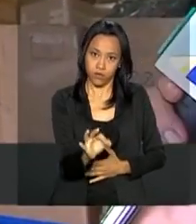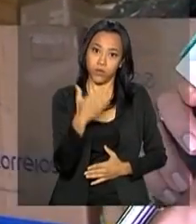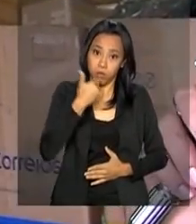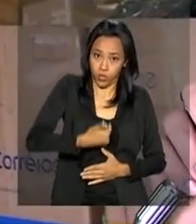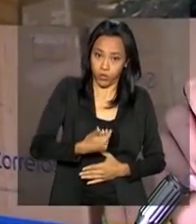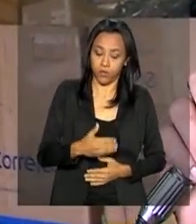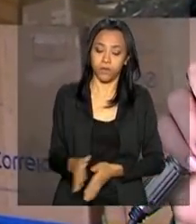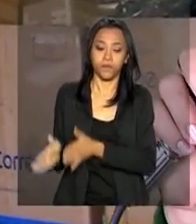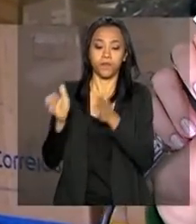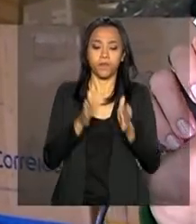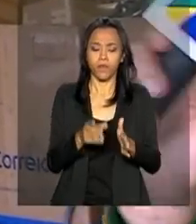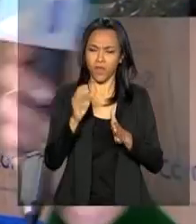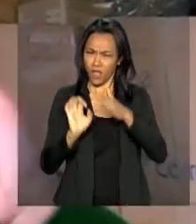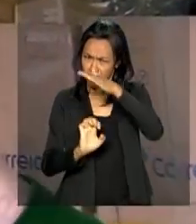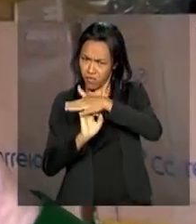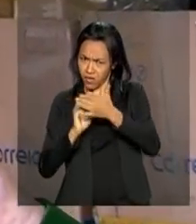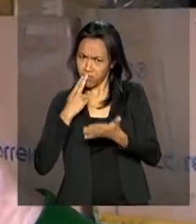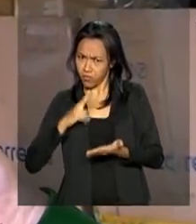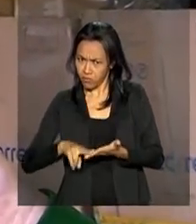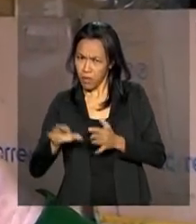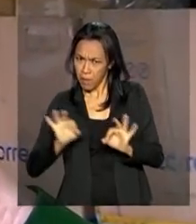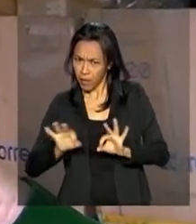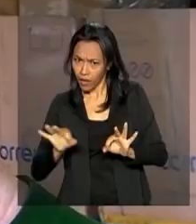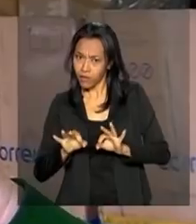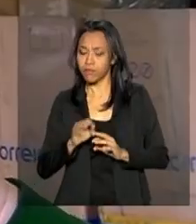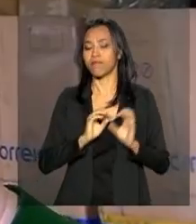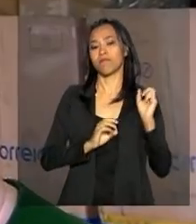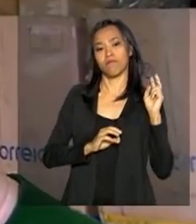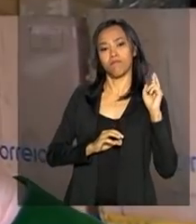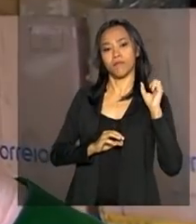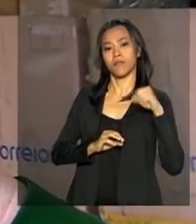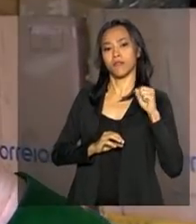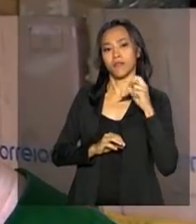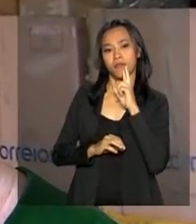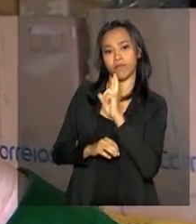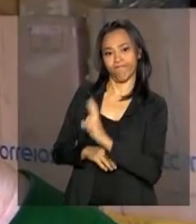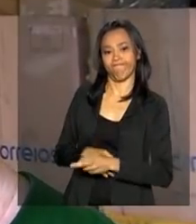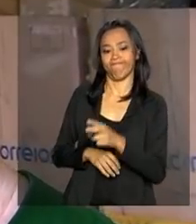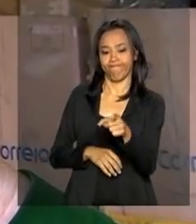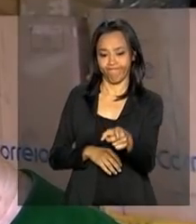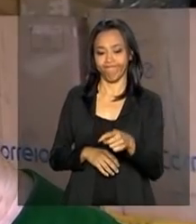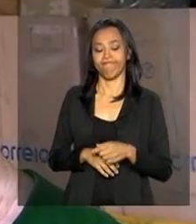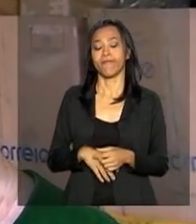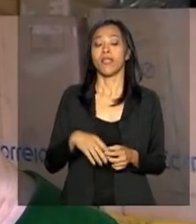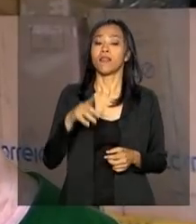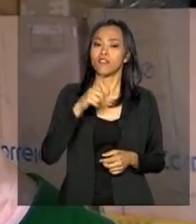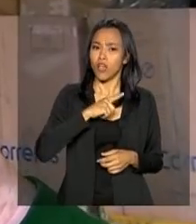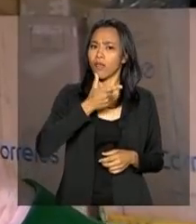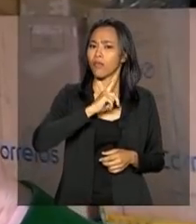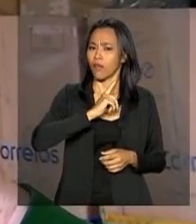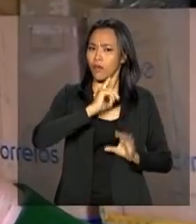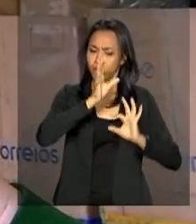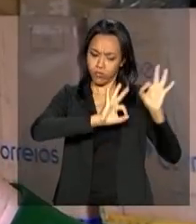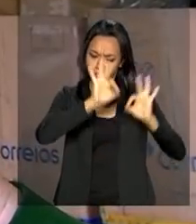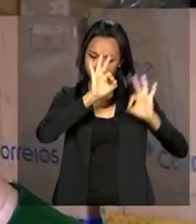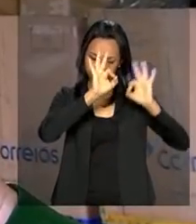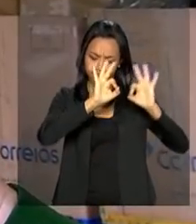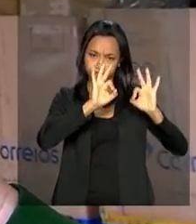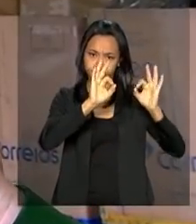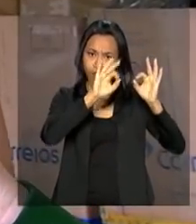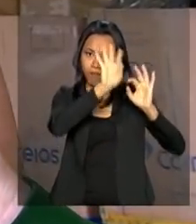E os Correios estão preparados para isso? Sim, nós lançamos o nosso planejamento, né, em